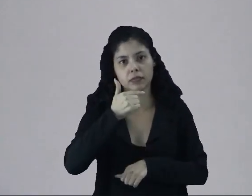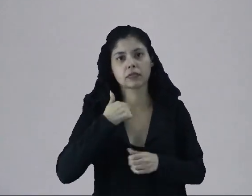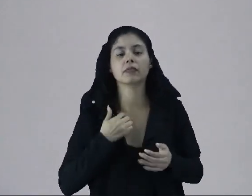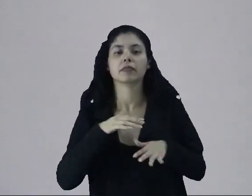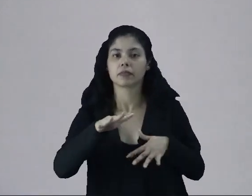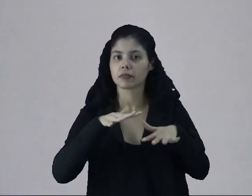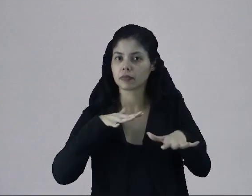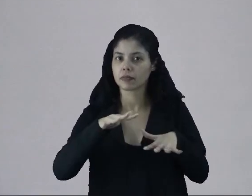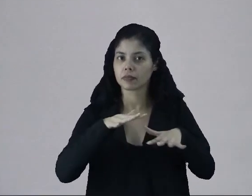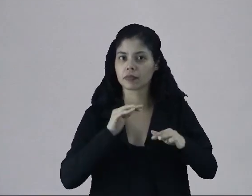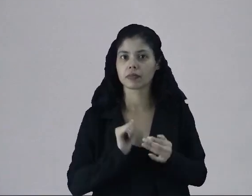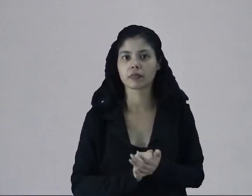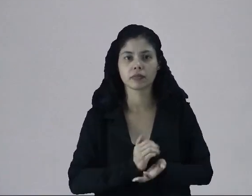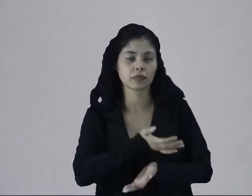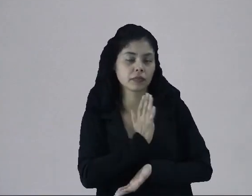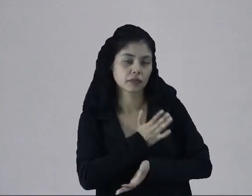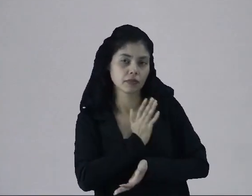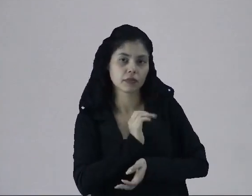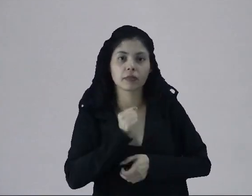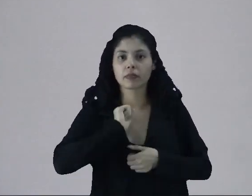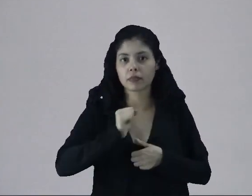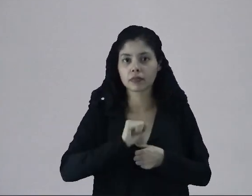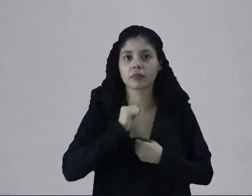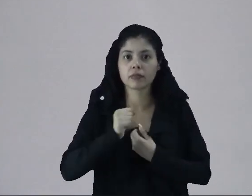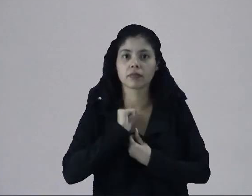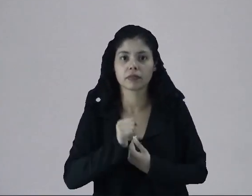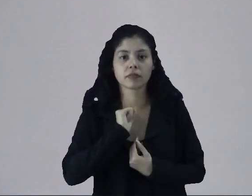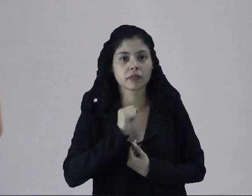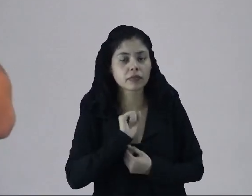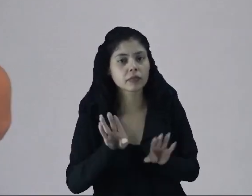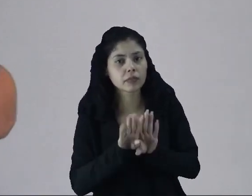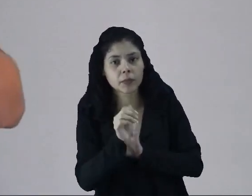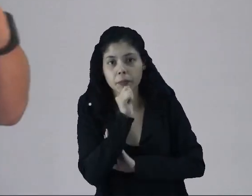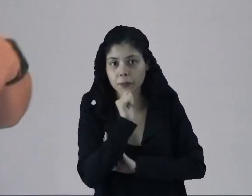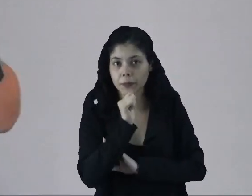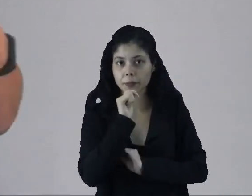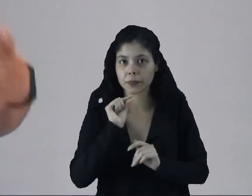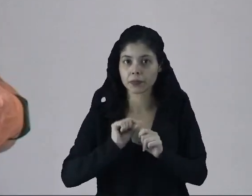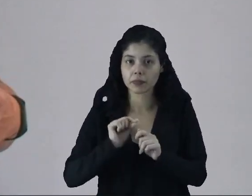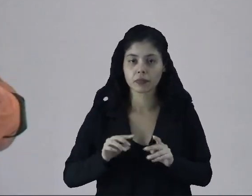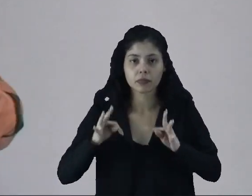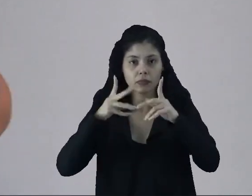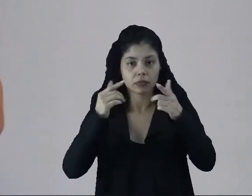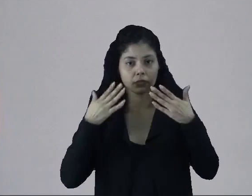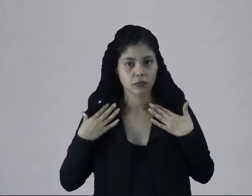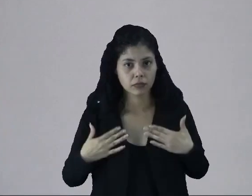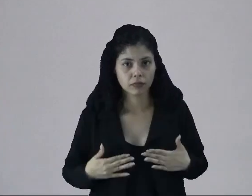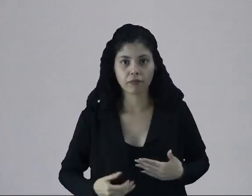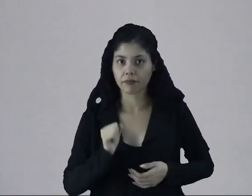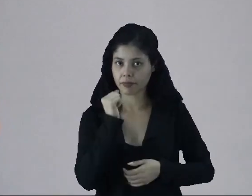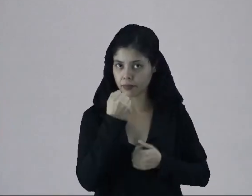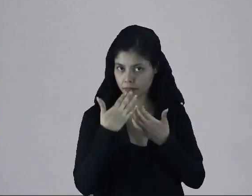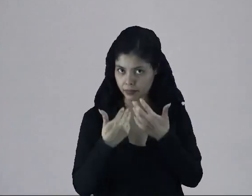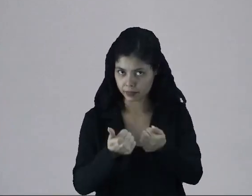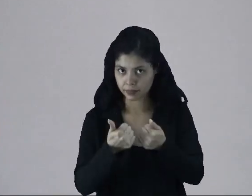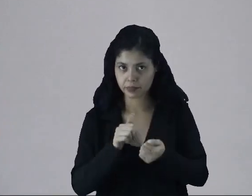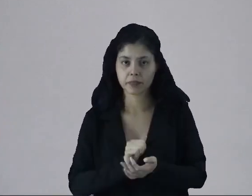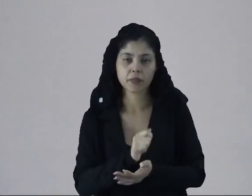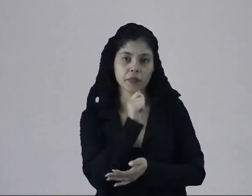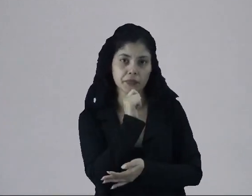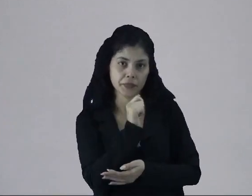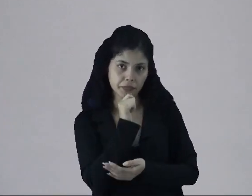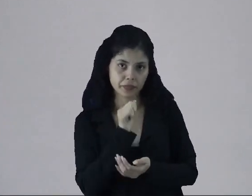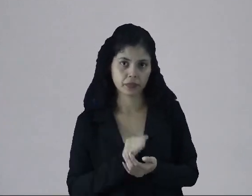movimentação. Então, o teu coração vai acelerar para que isso seja feito em todo o corpo. Beleza. Além disso, a